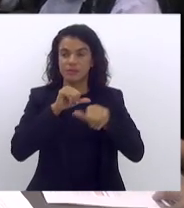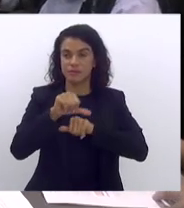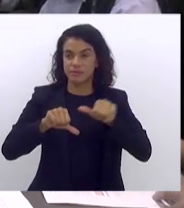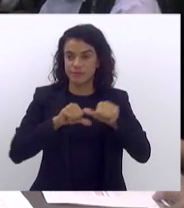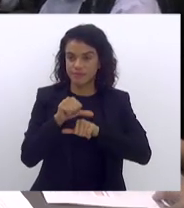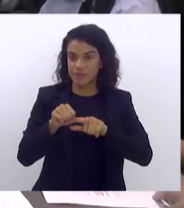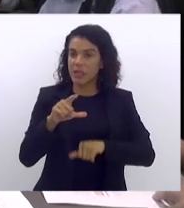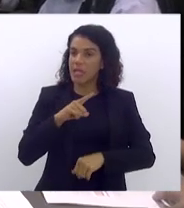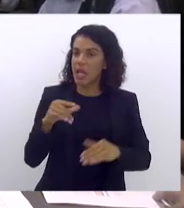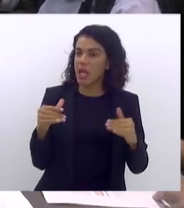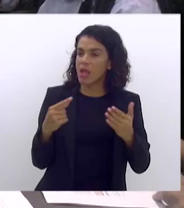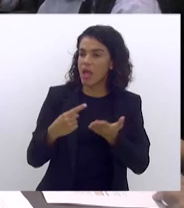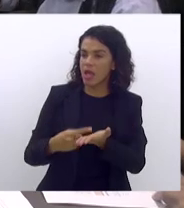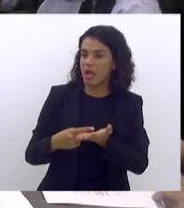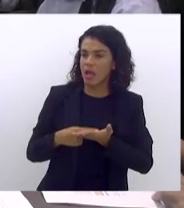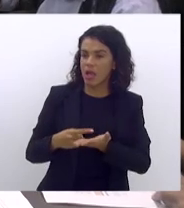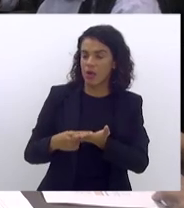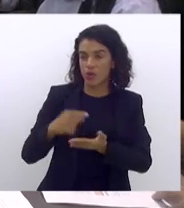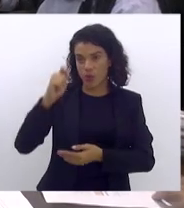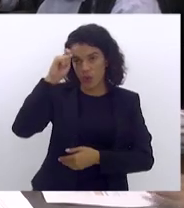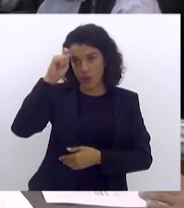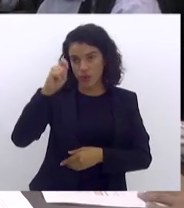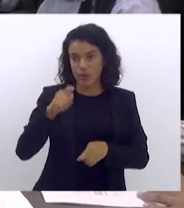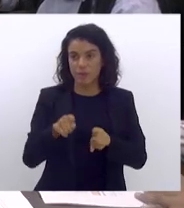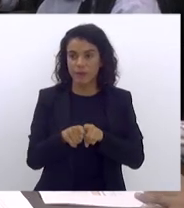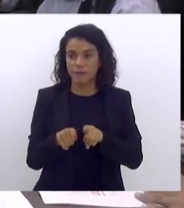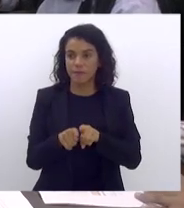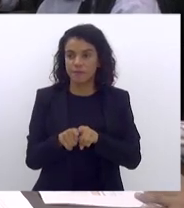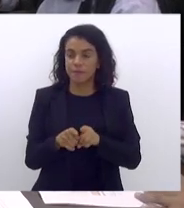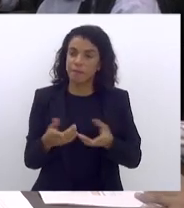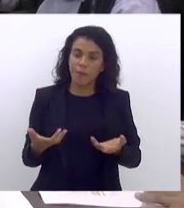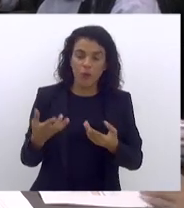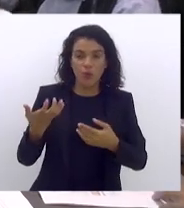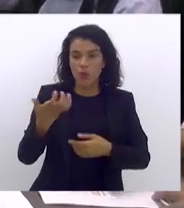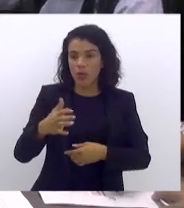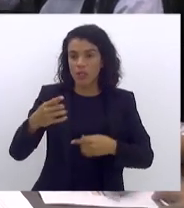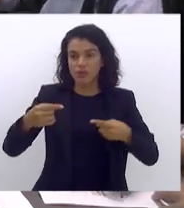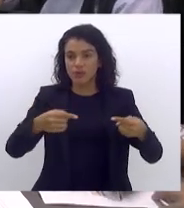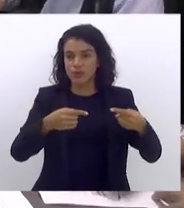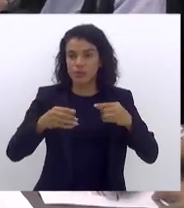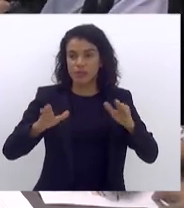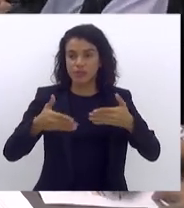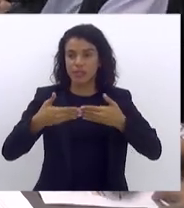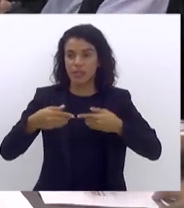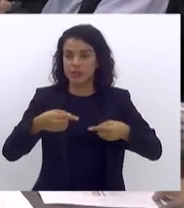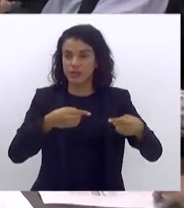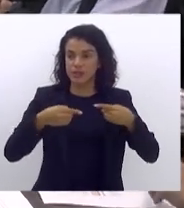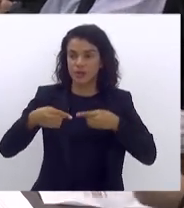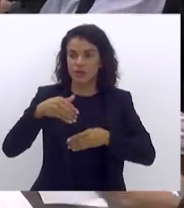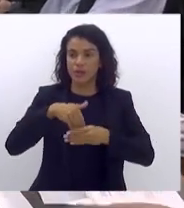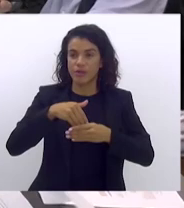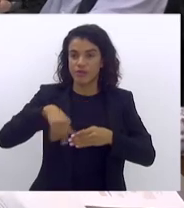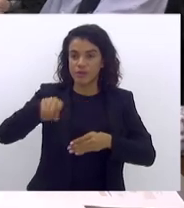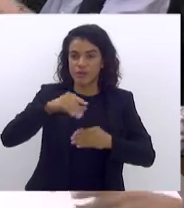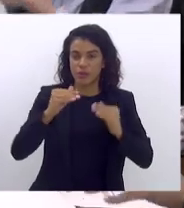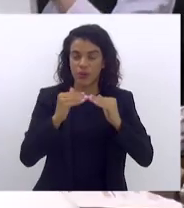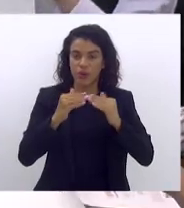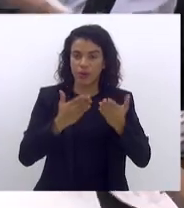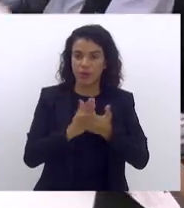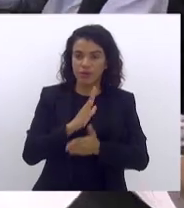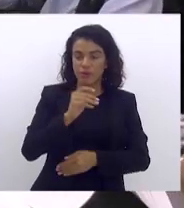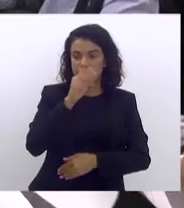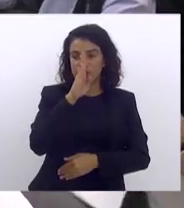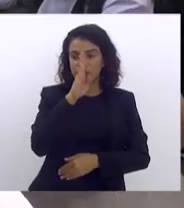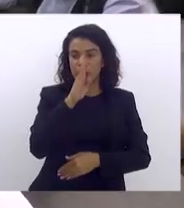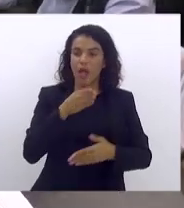tem acordo também com o autor. Enfim, não havendo quem queira discutir, encerrada a discussão, em votação, os senhores que aprovam, permaneçam